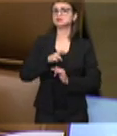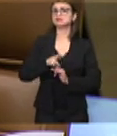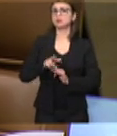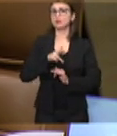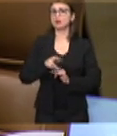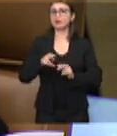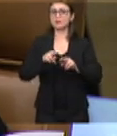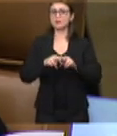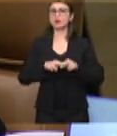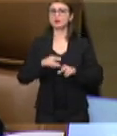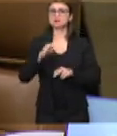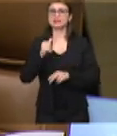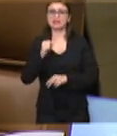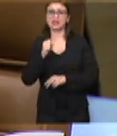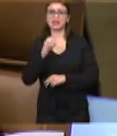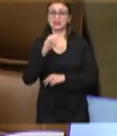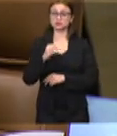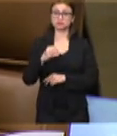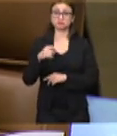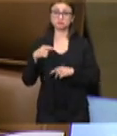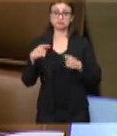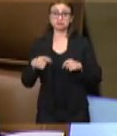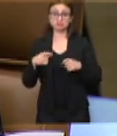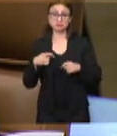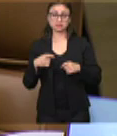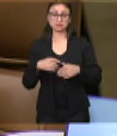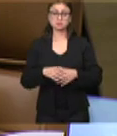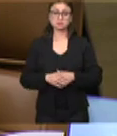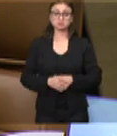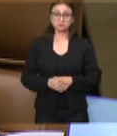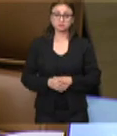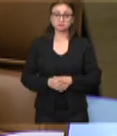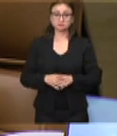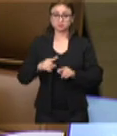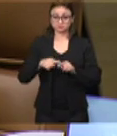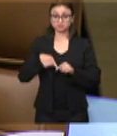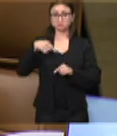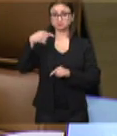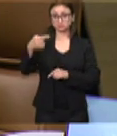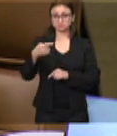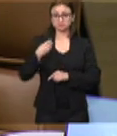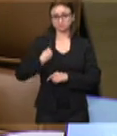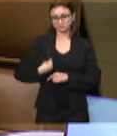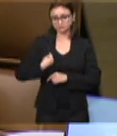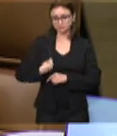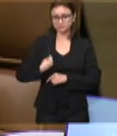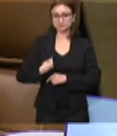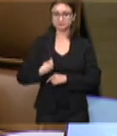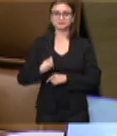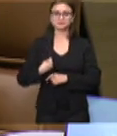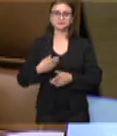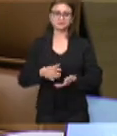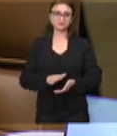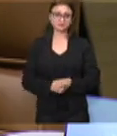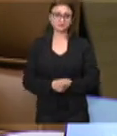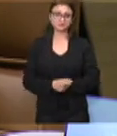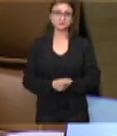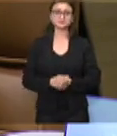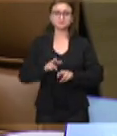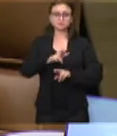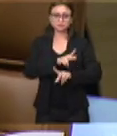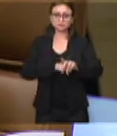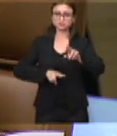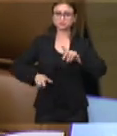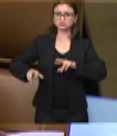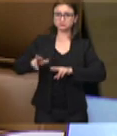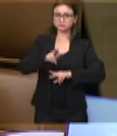a um caso que deu ensejo ao precedente. Por isso que existe o Instituto do Distinguishing, da distinção,